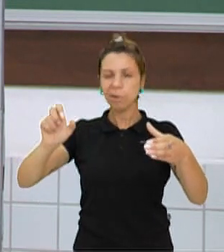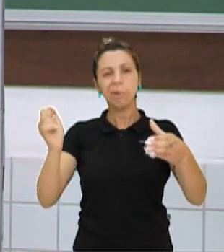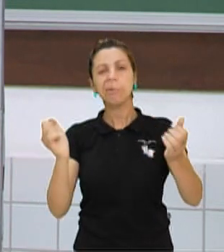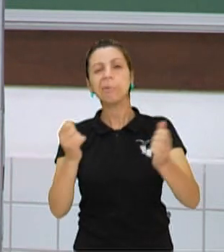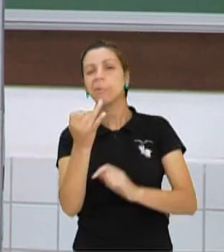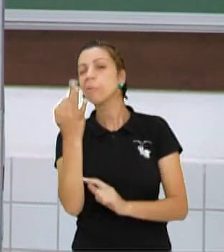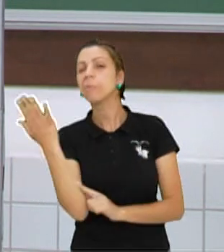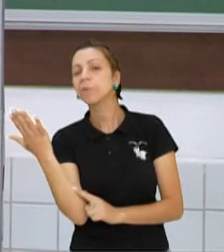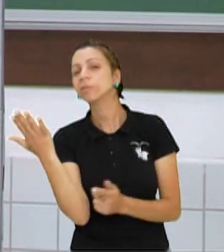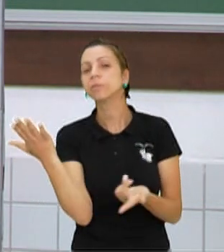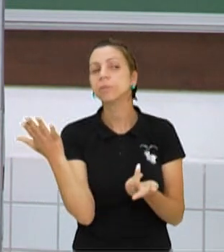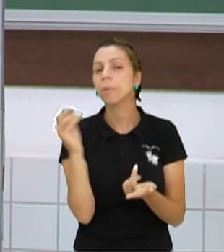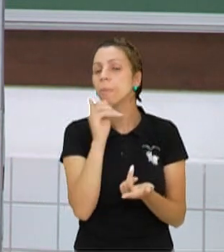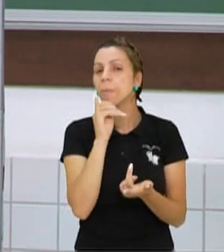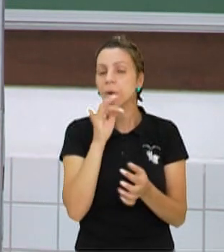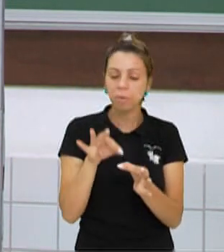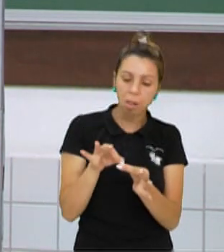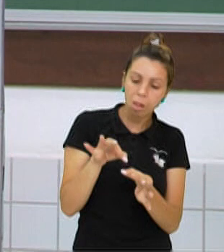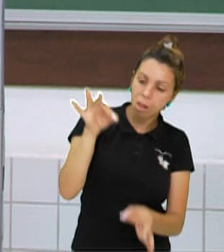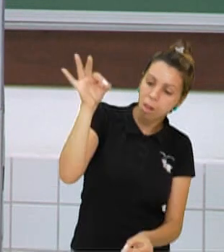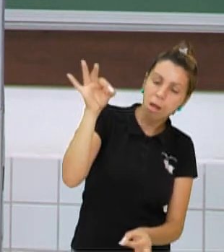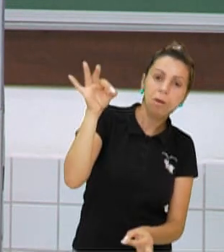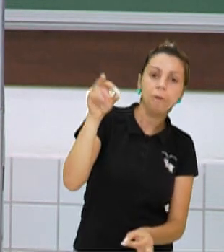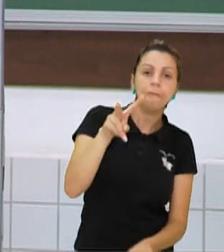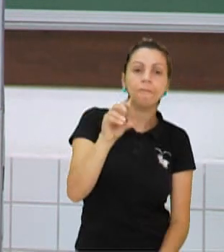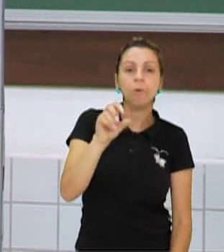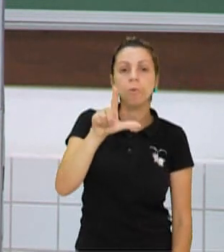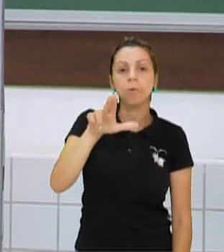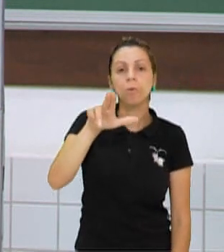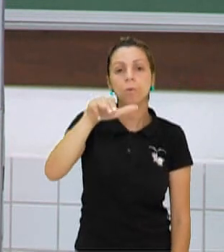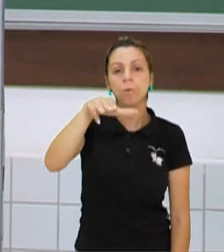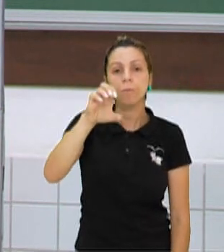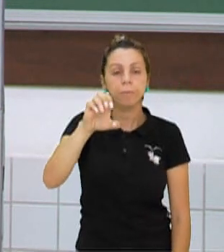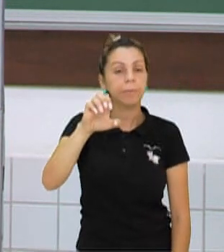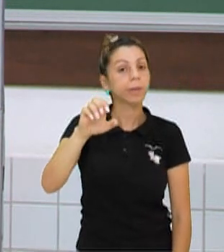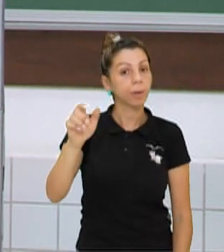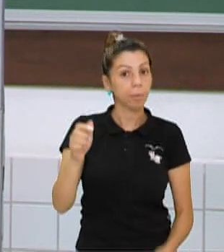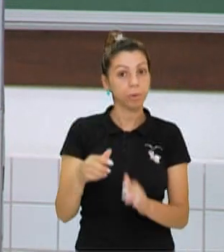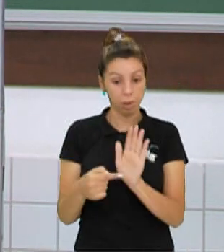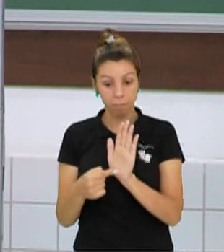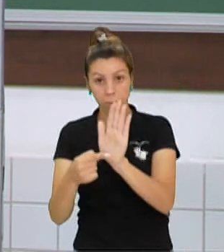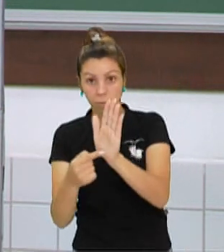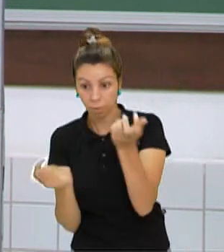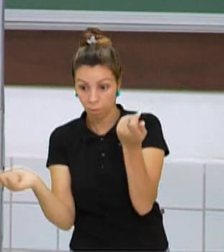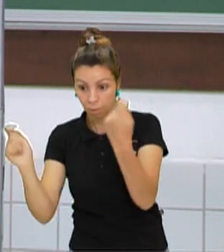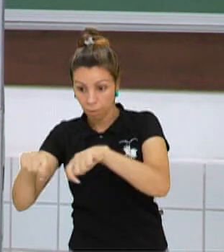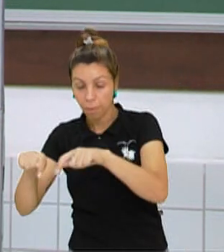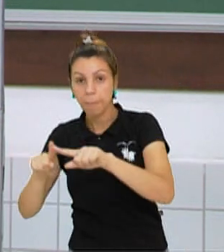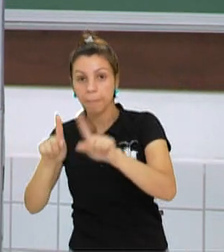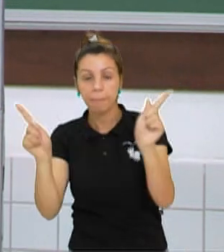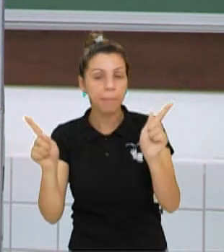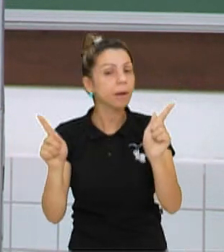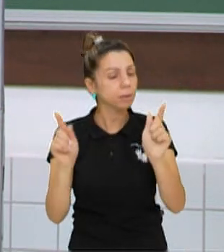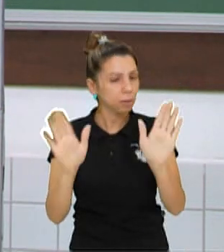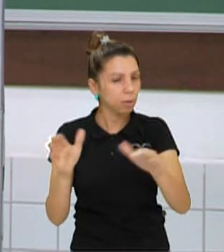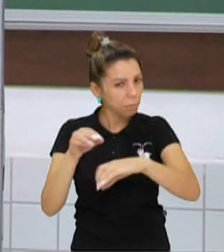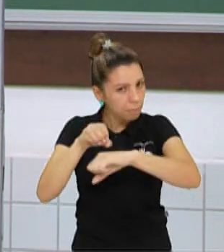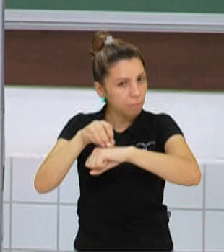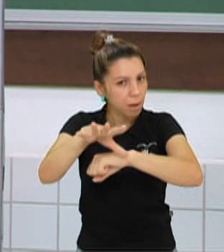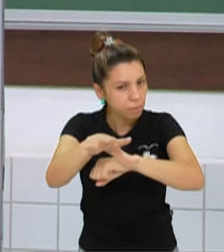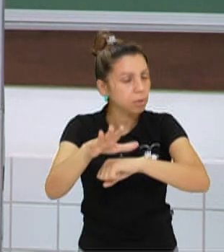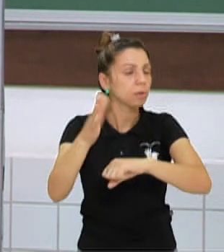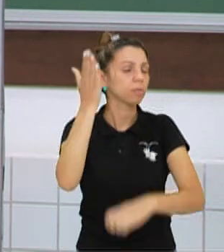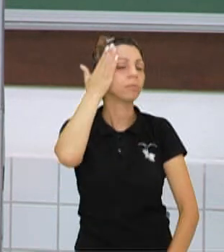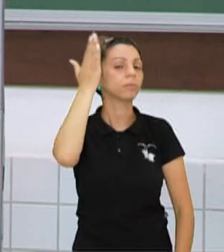aqui então a unidade de volume, ou seja, a quantidade de volume dele. Eu te dei a capacidade, né? Mas para isso eu vou ajudar vocês, né? Eu